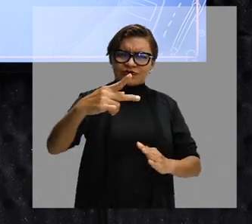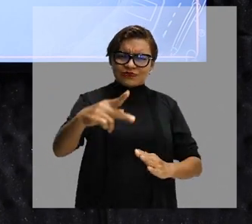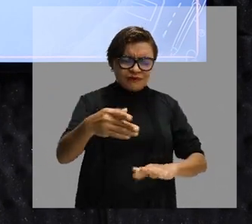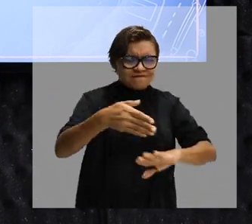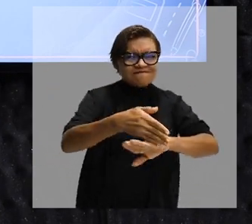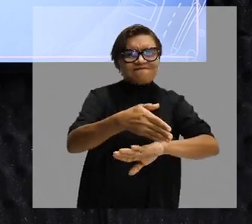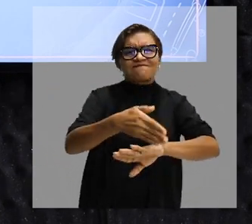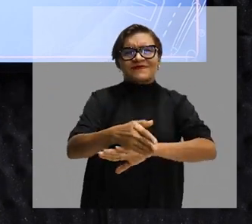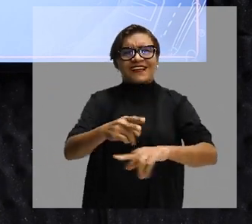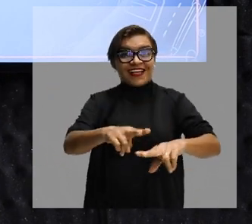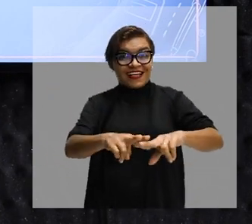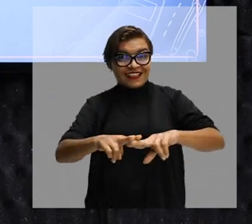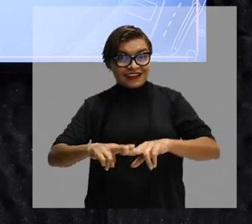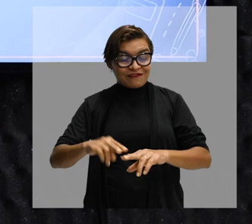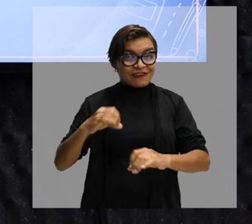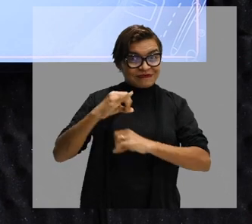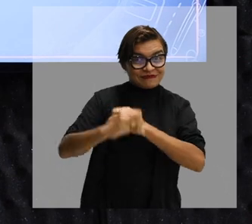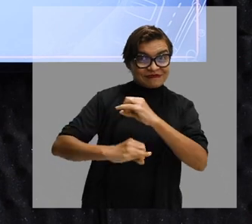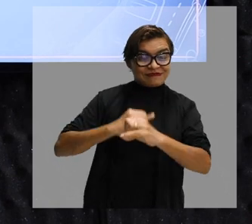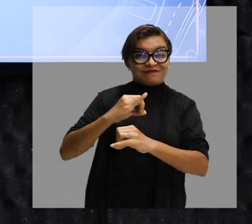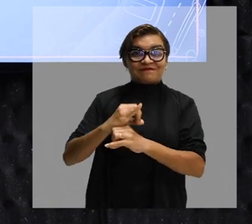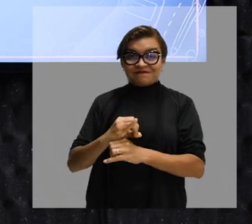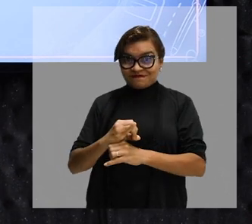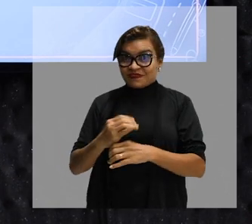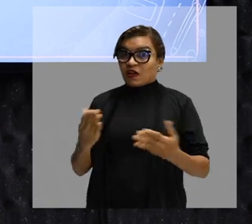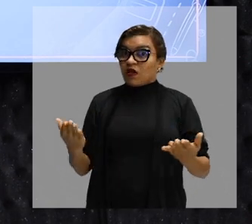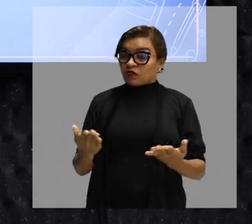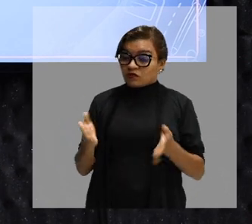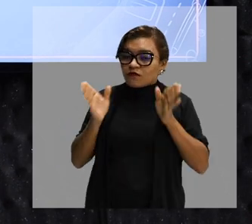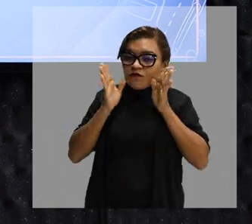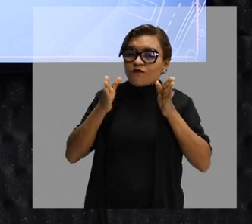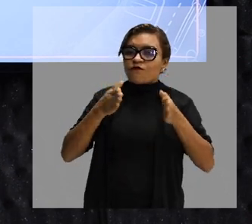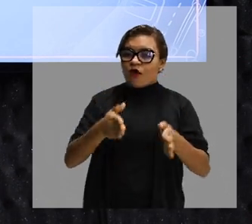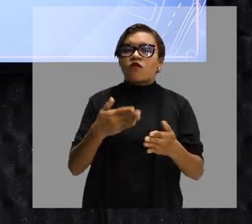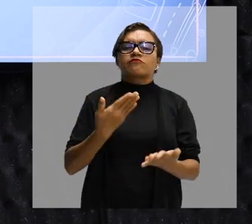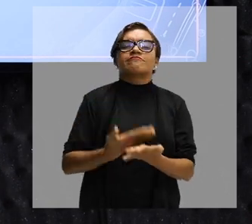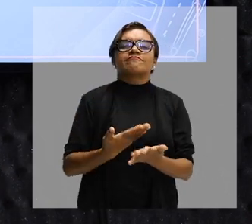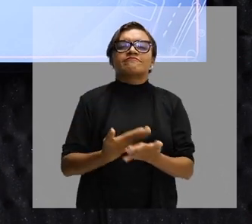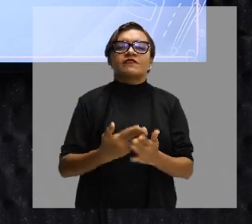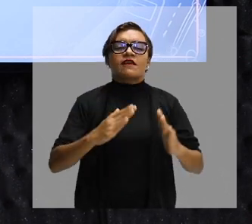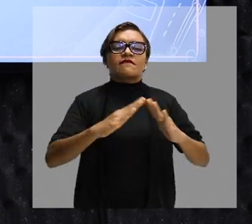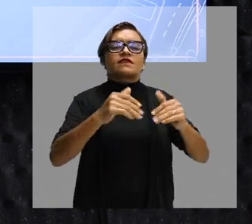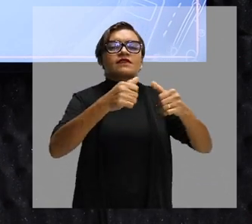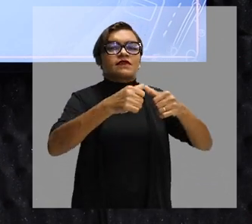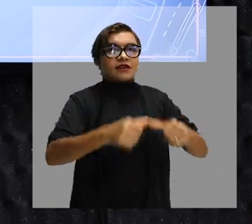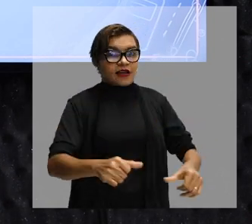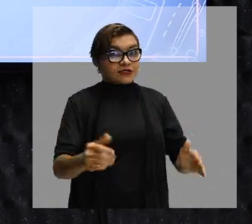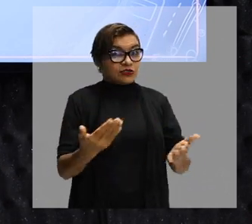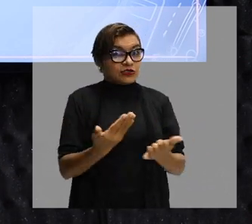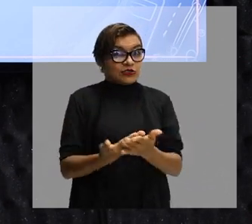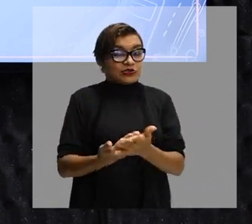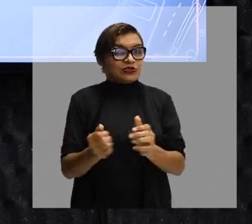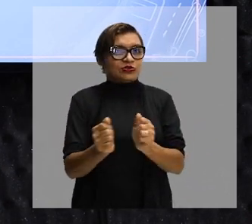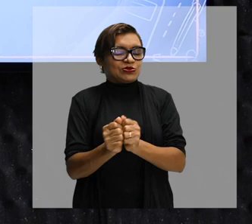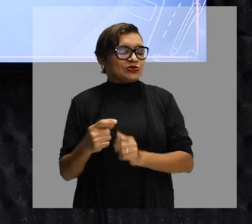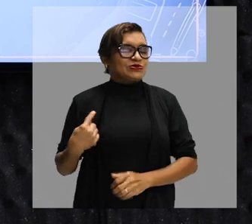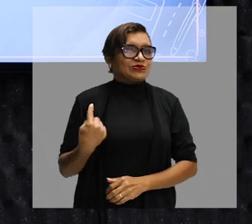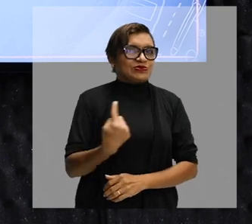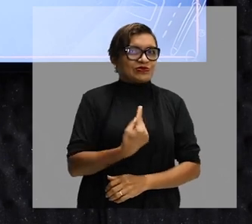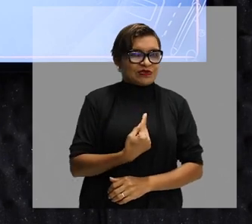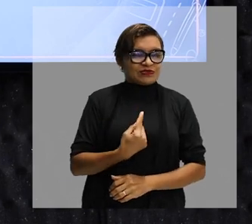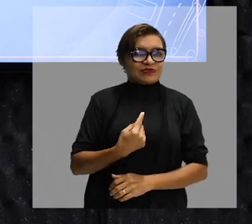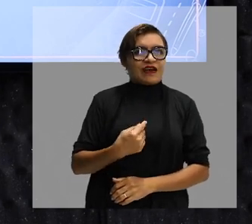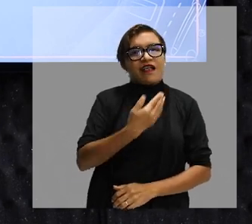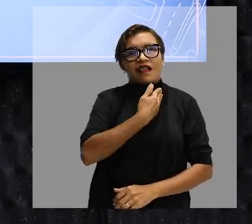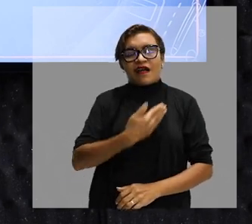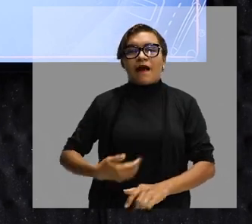de dispersão, mas para evitar isso aí, o nosso foco é fundamental. Então fique em casa, fique estudando e fique conosco. Dá uma olhada lá na